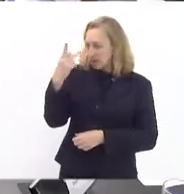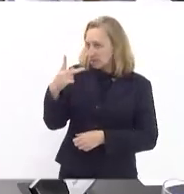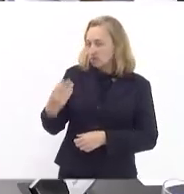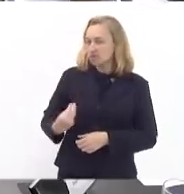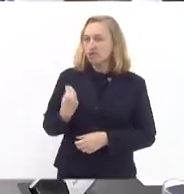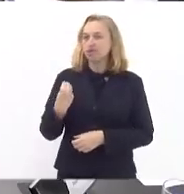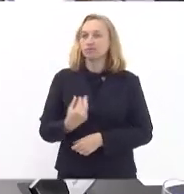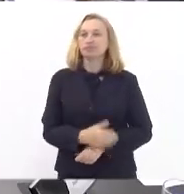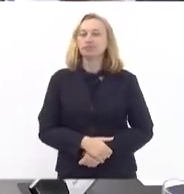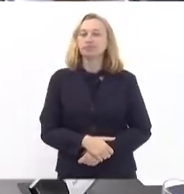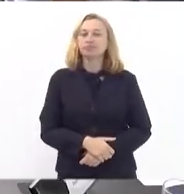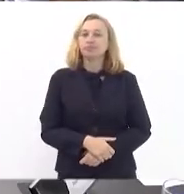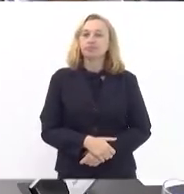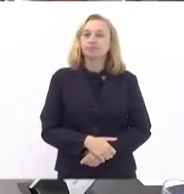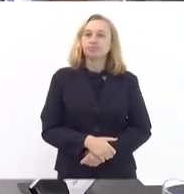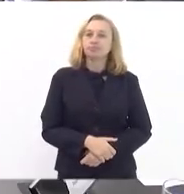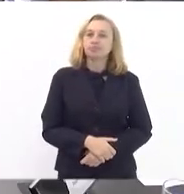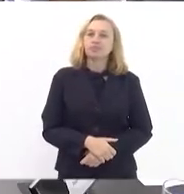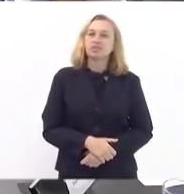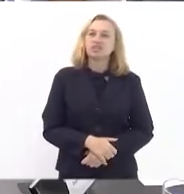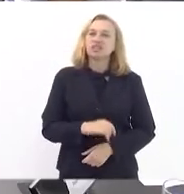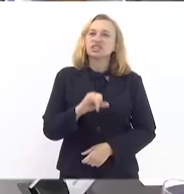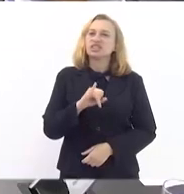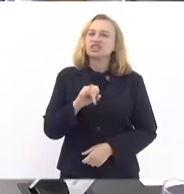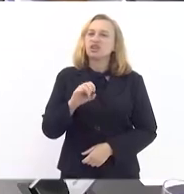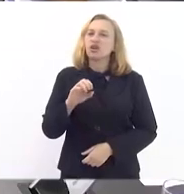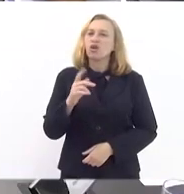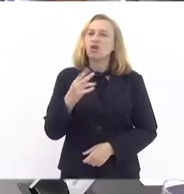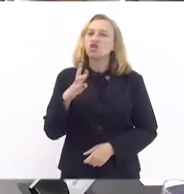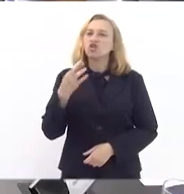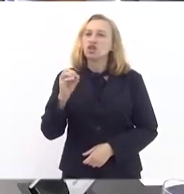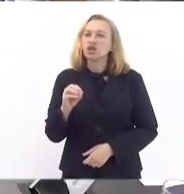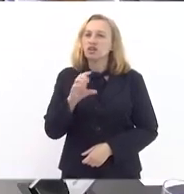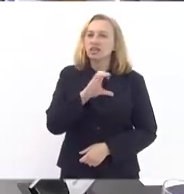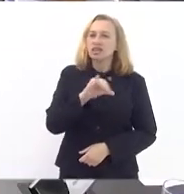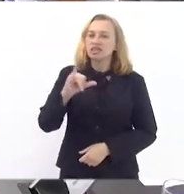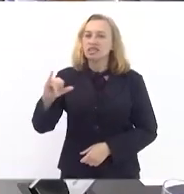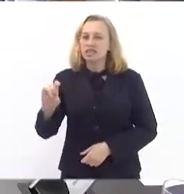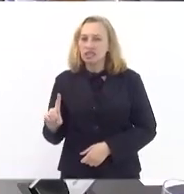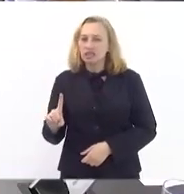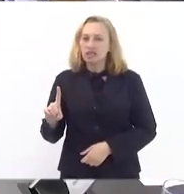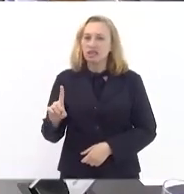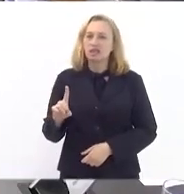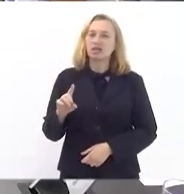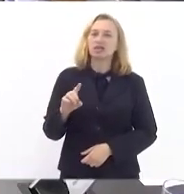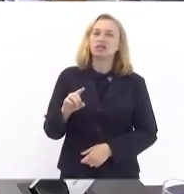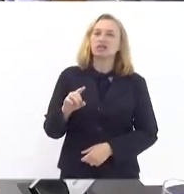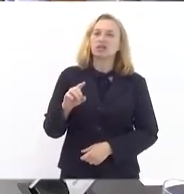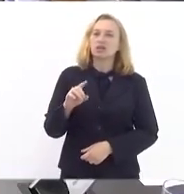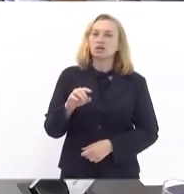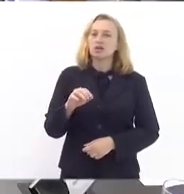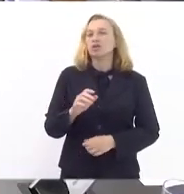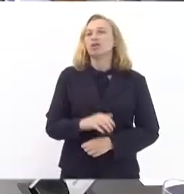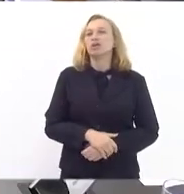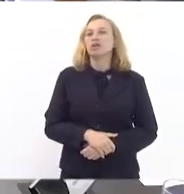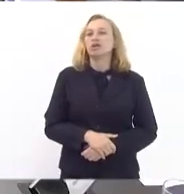presença o dissídio Rogério coordenador do Fórum de mobilidade urbana presente